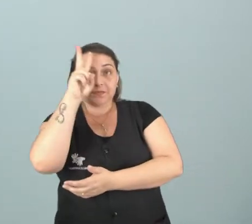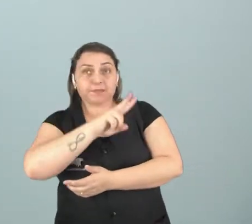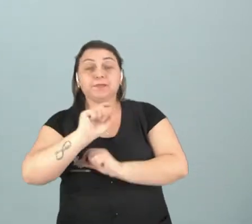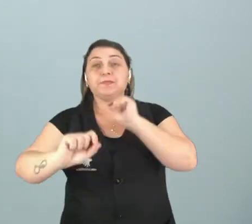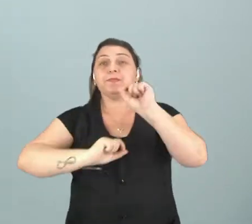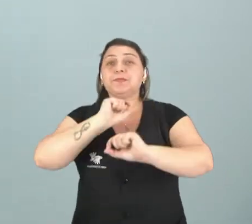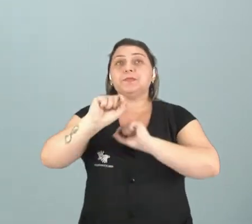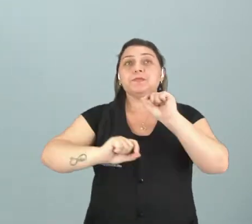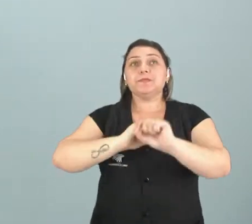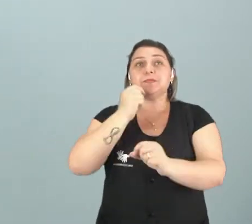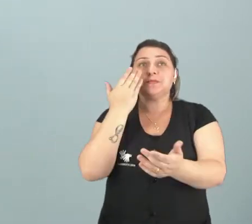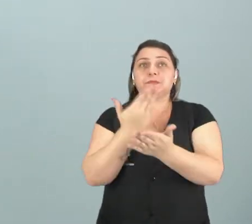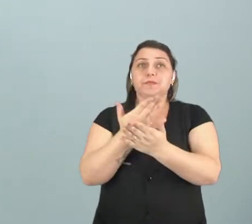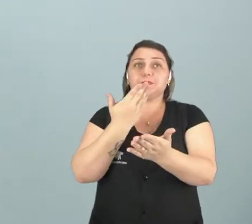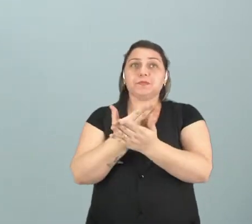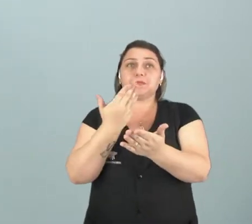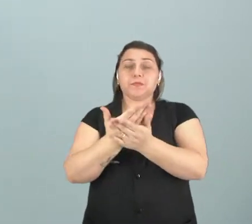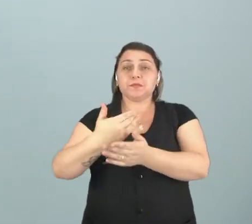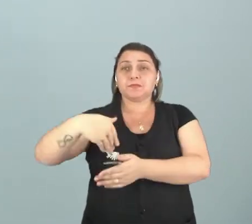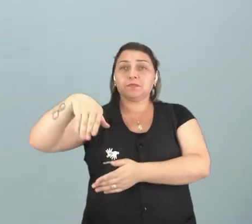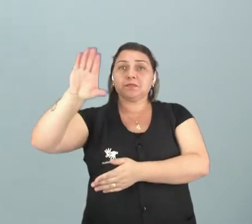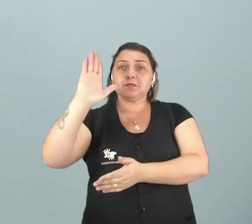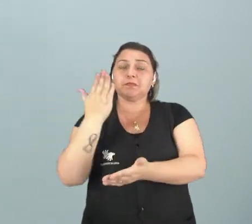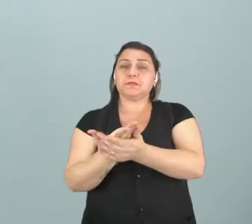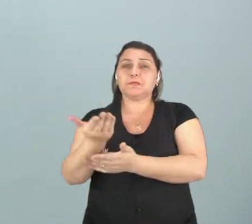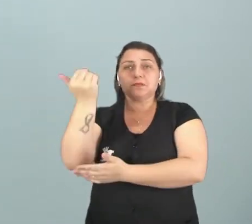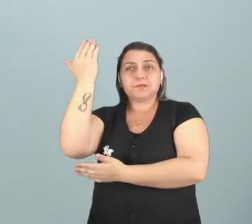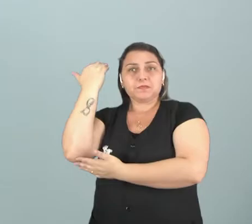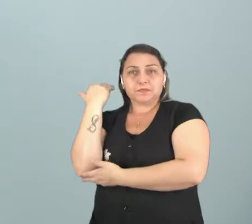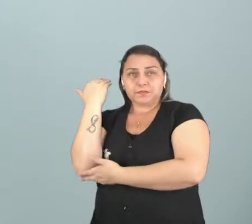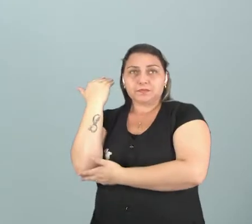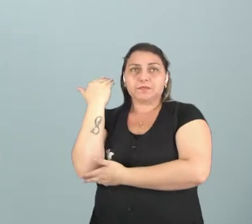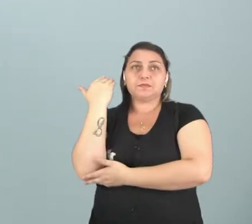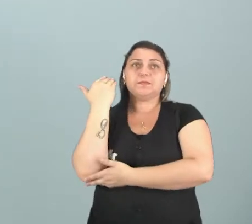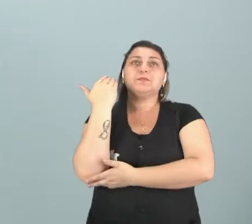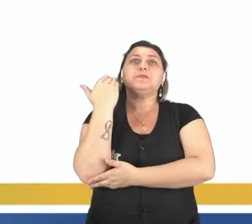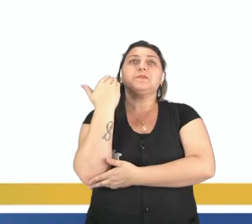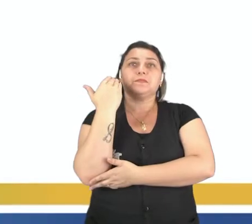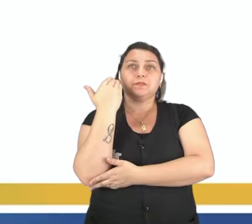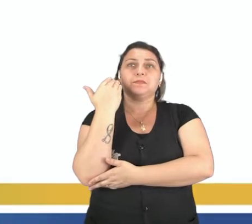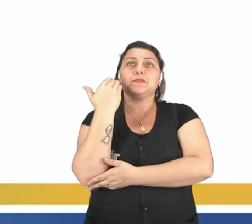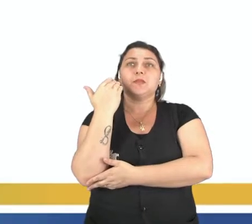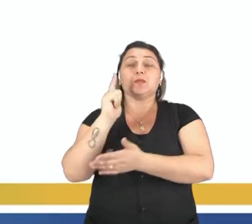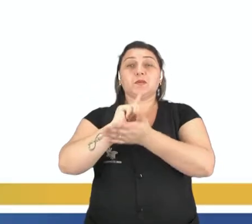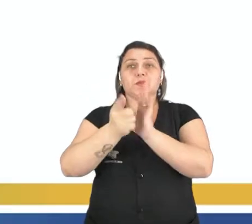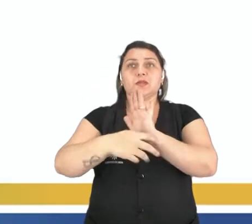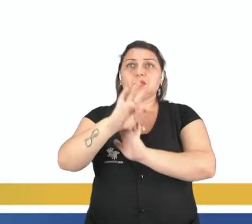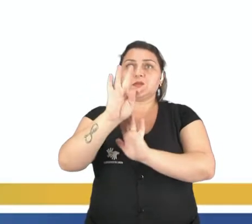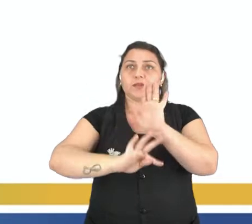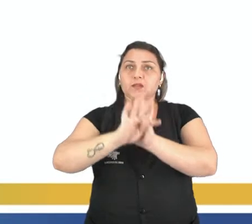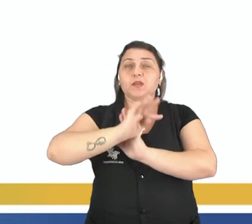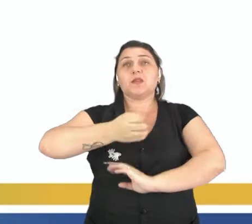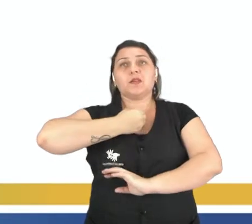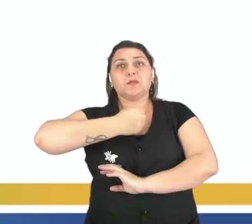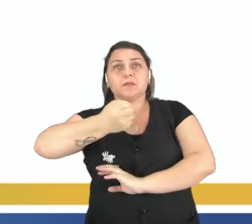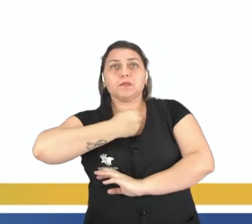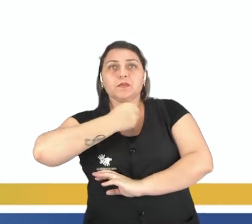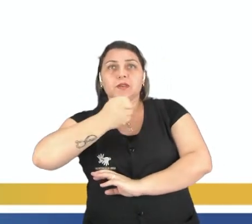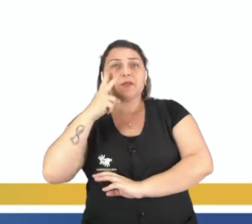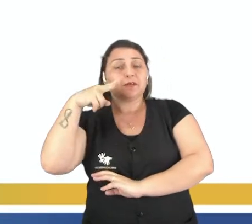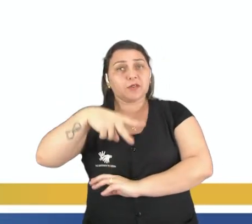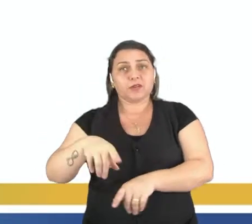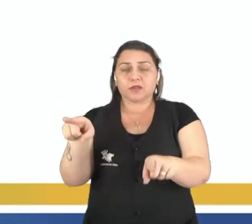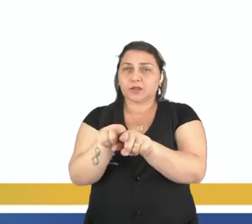que estudaram mais nas aulas anteriores? As especificidades do gênero textual reportagem.